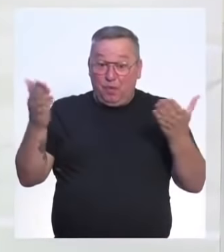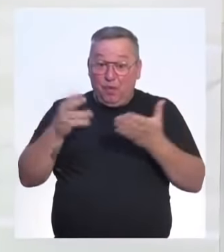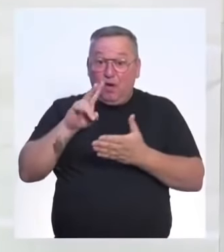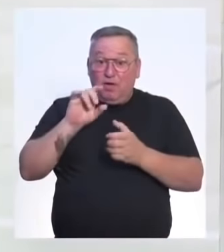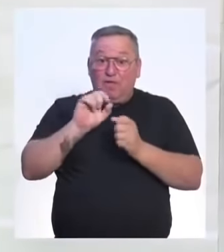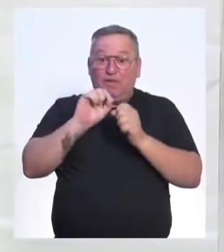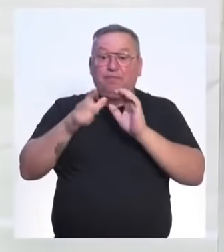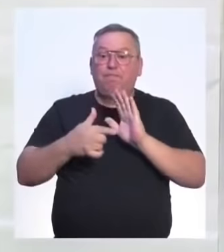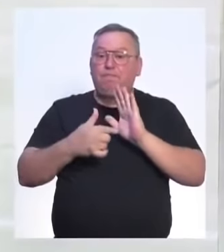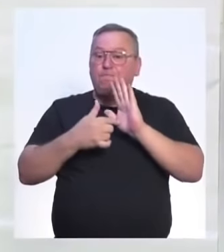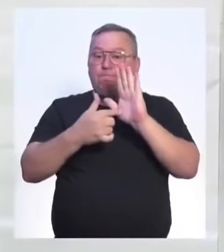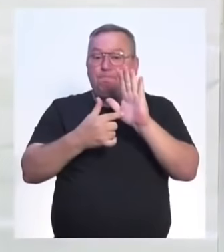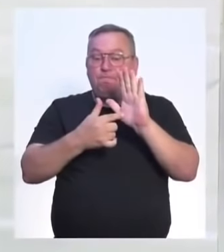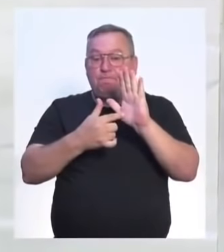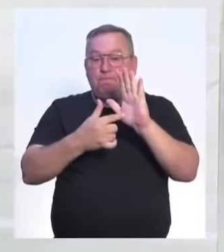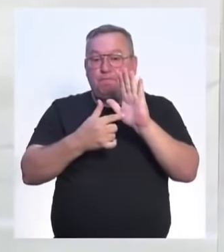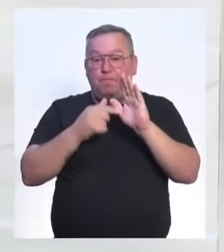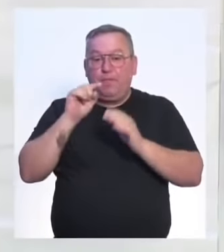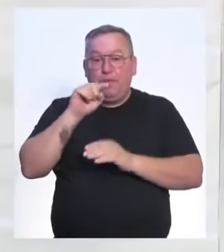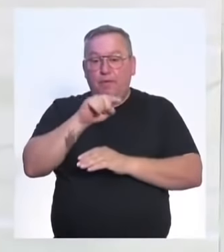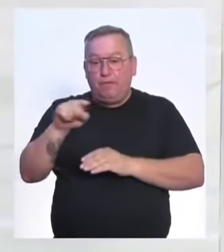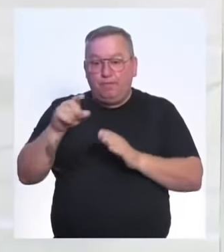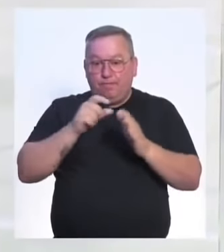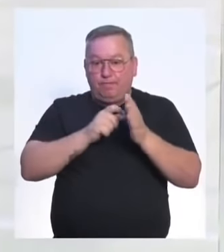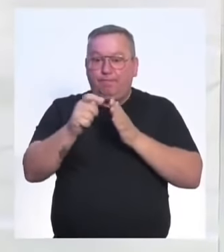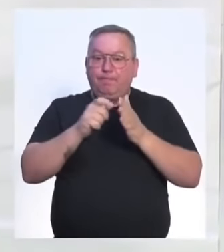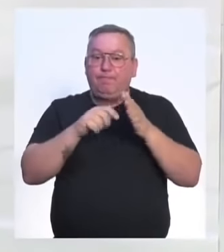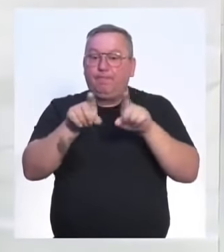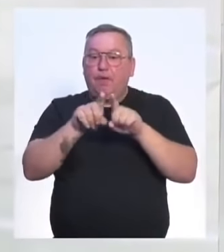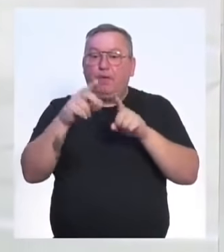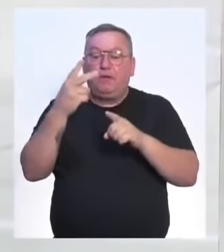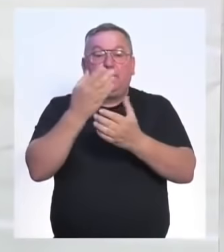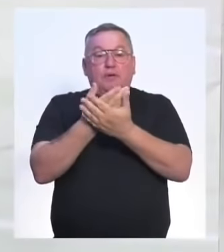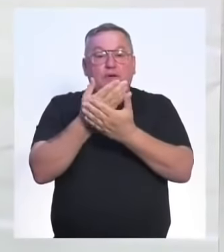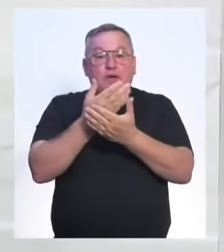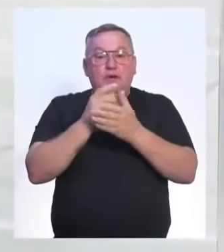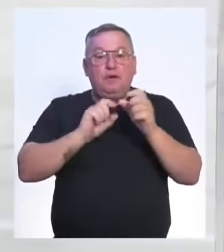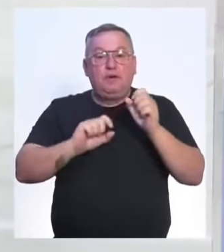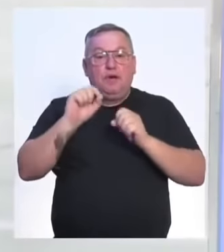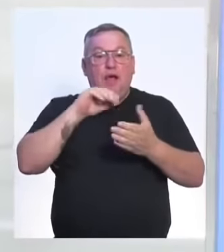uma apresentação desses conceitos. Nessas duas aulas, né?